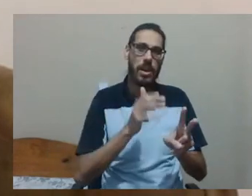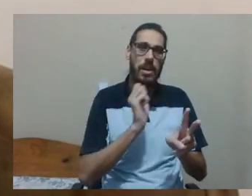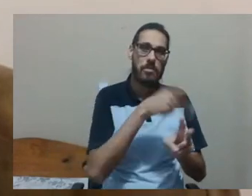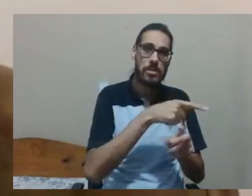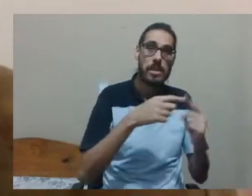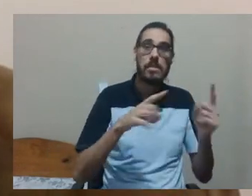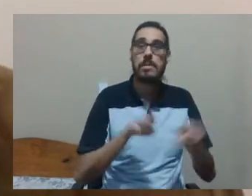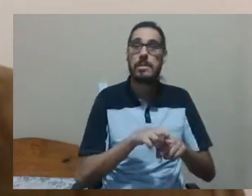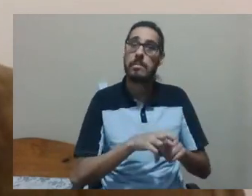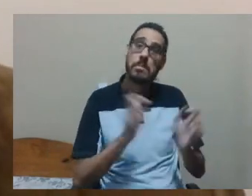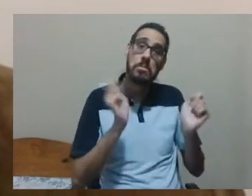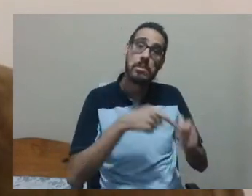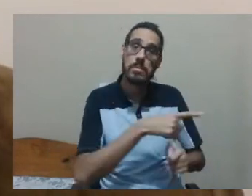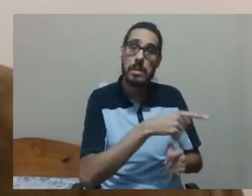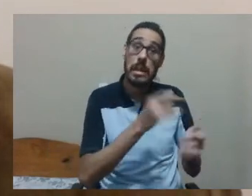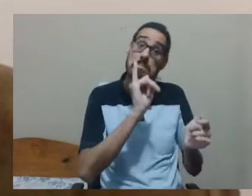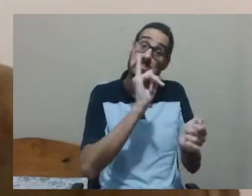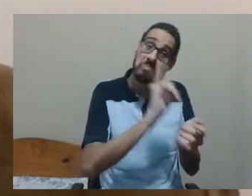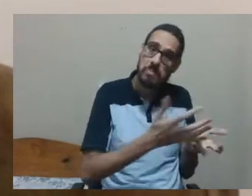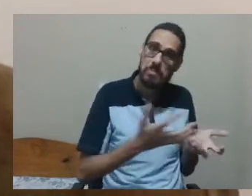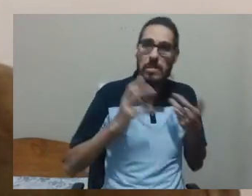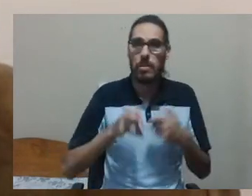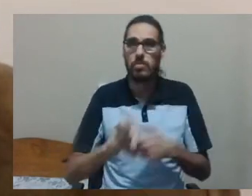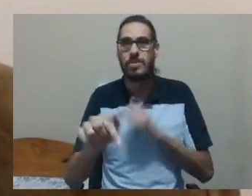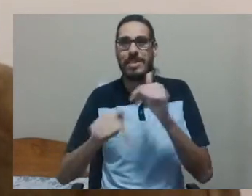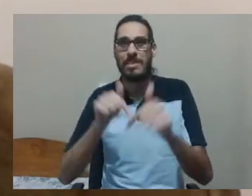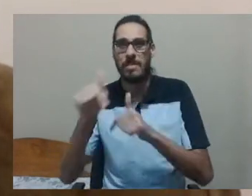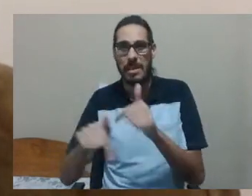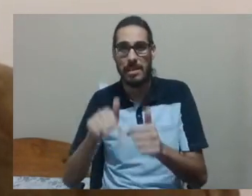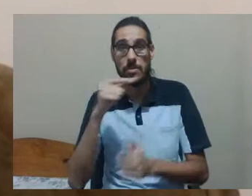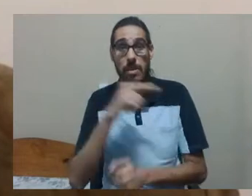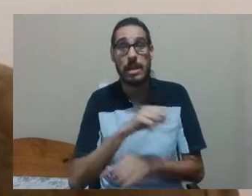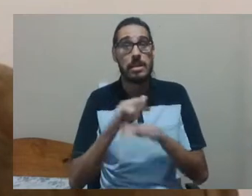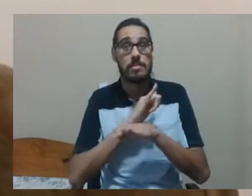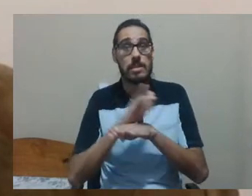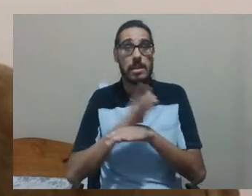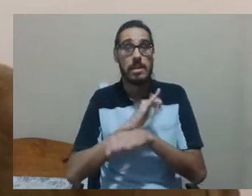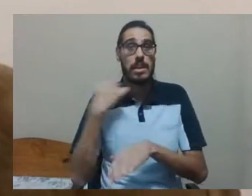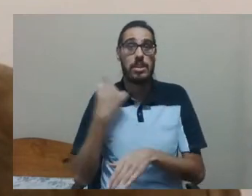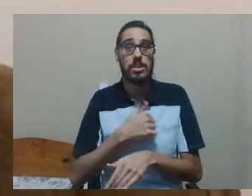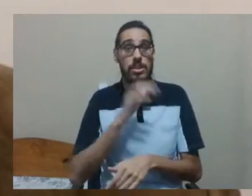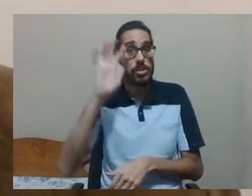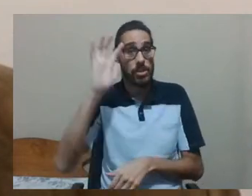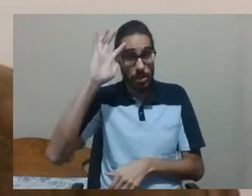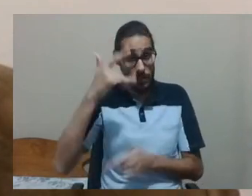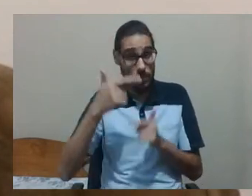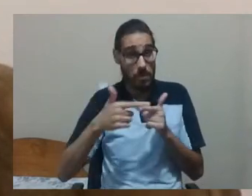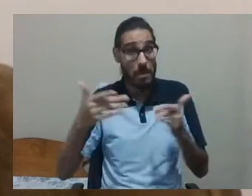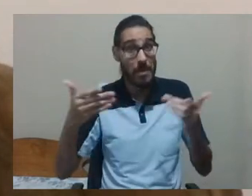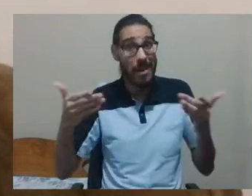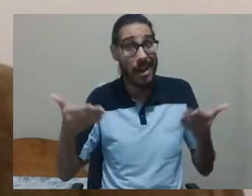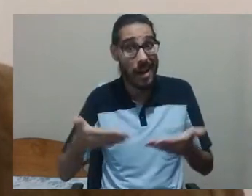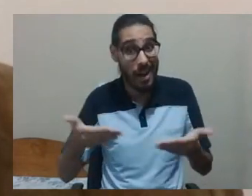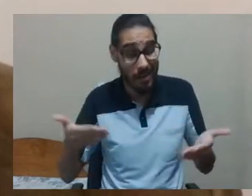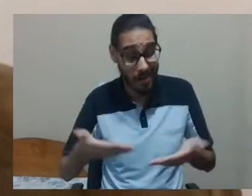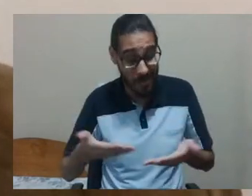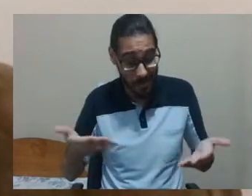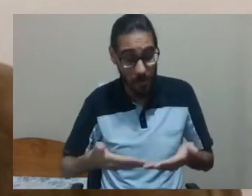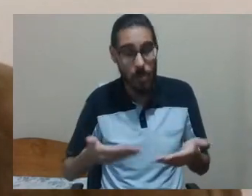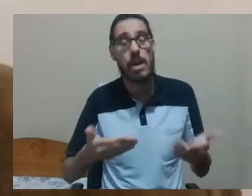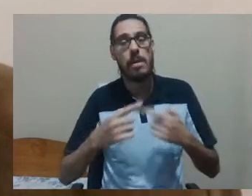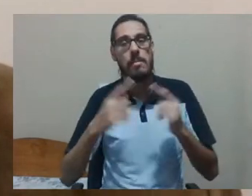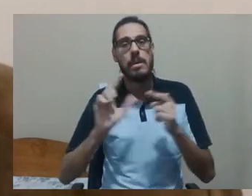continue trabalhando se assim ele quiser. Essa é uma estratégia para nós resolvermos o problema nesse momento. E aí, mais na frente, temos